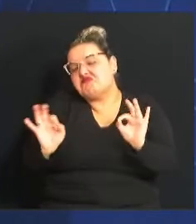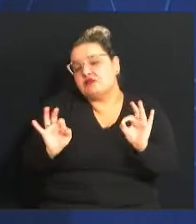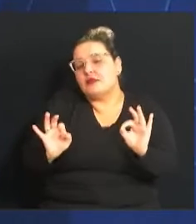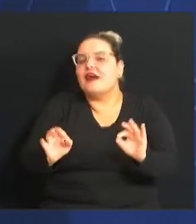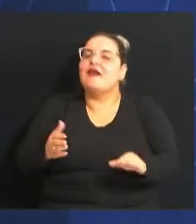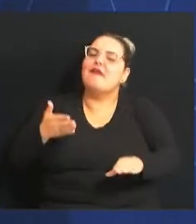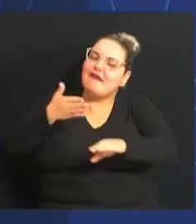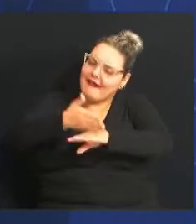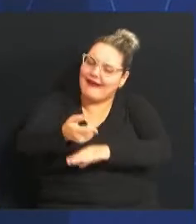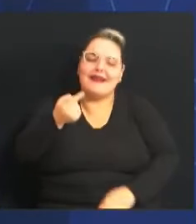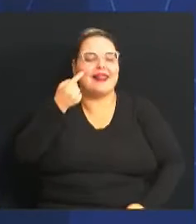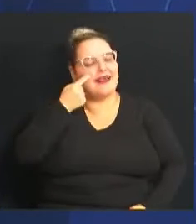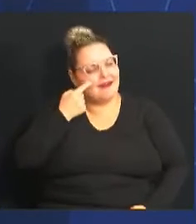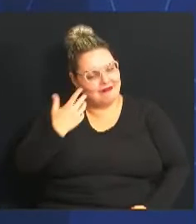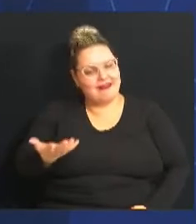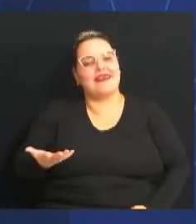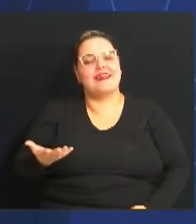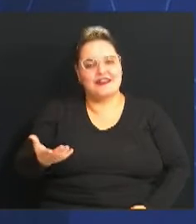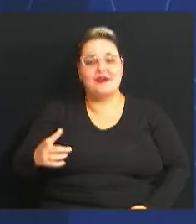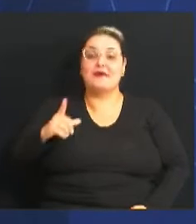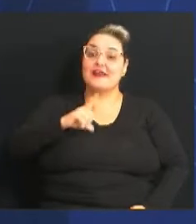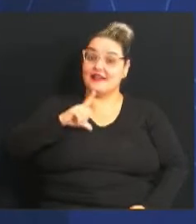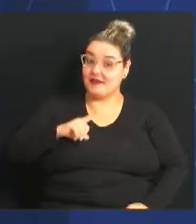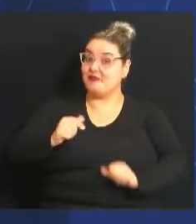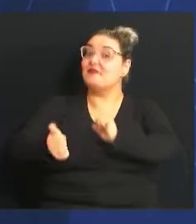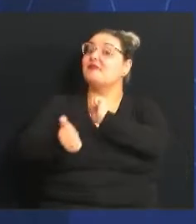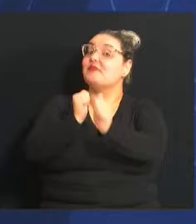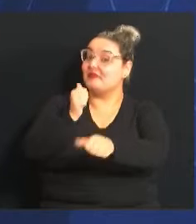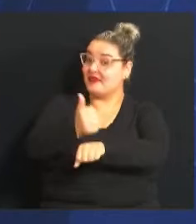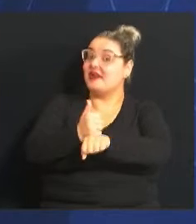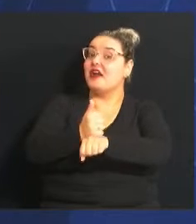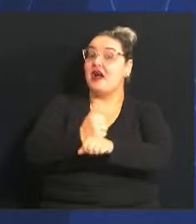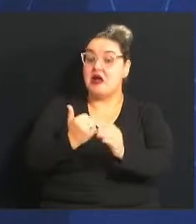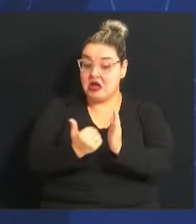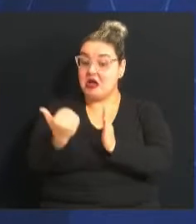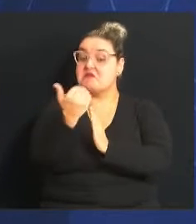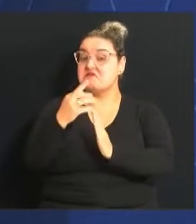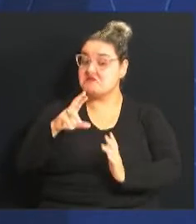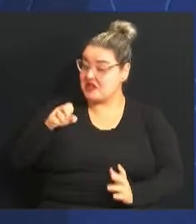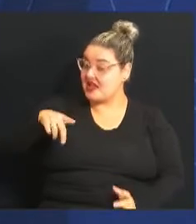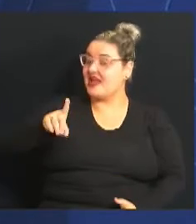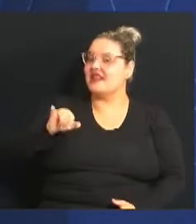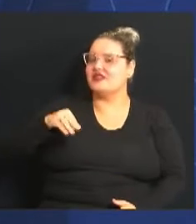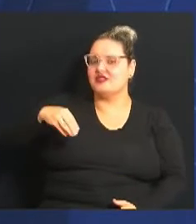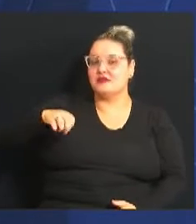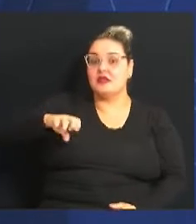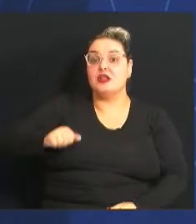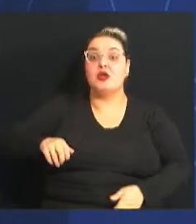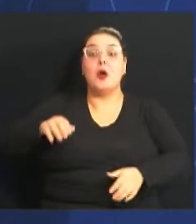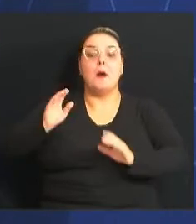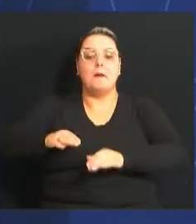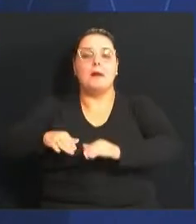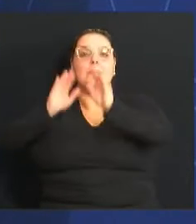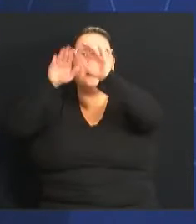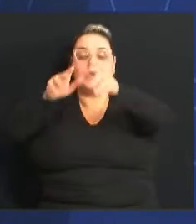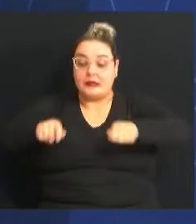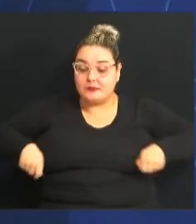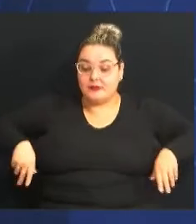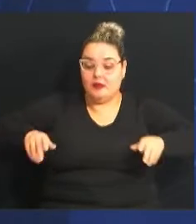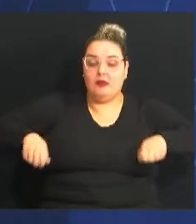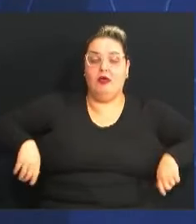menos vá lá conferir, porque nós temos atletas, tem alto rendimento, tem basquete em cadeira de rodas aqui com a HD Camp, que tem um